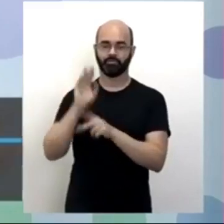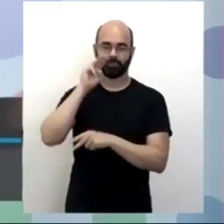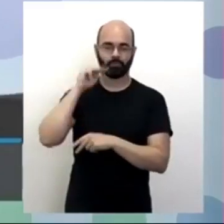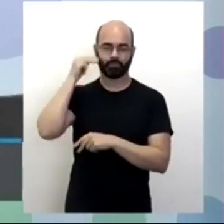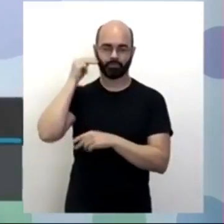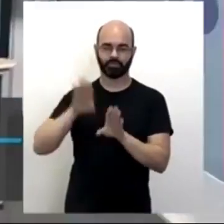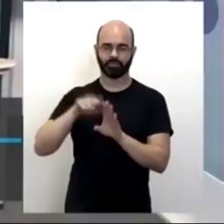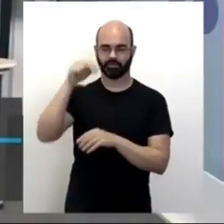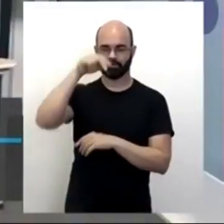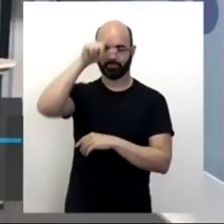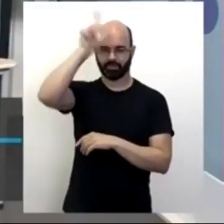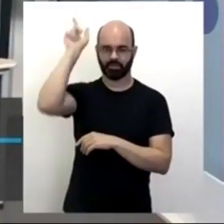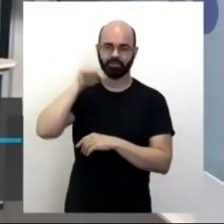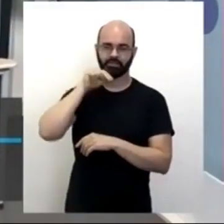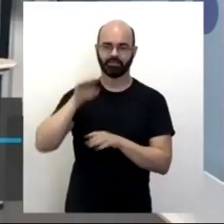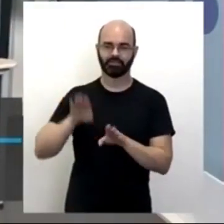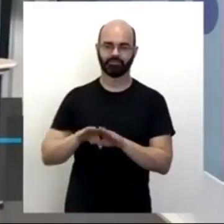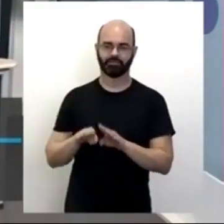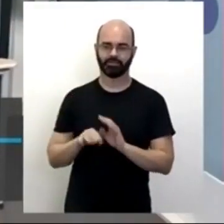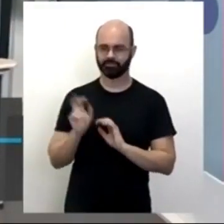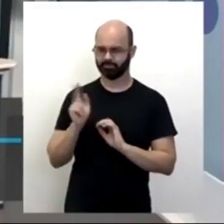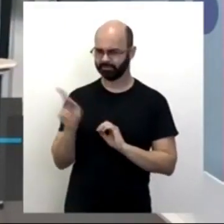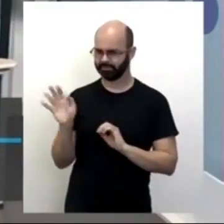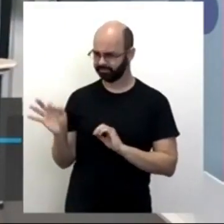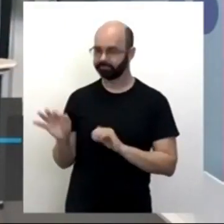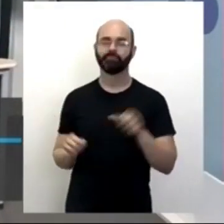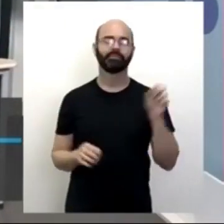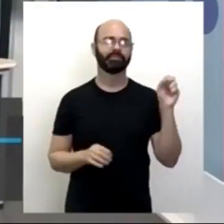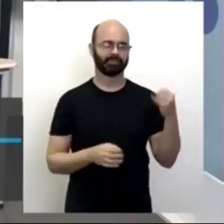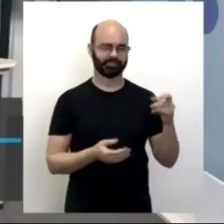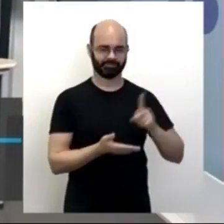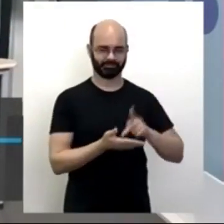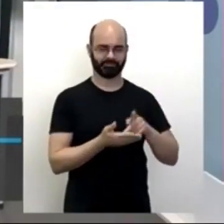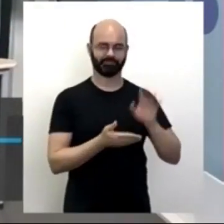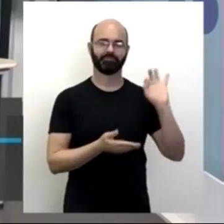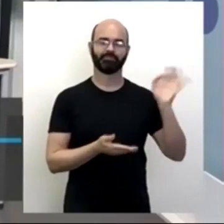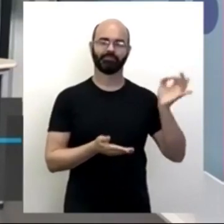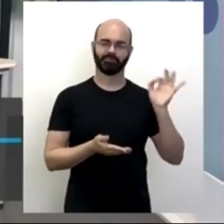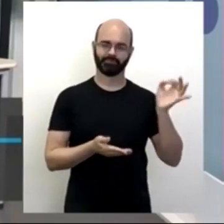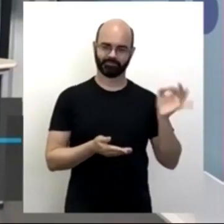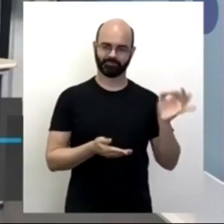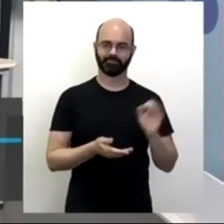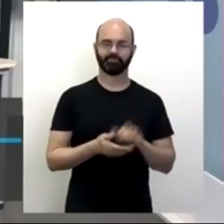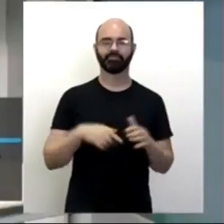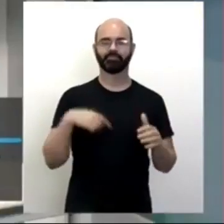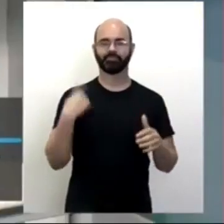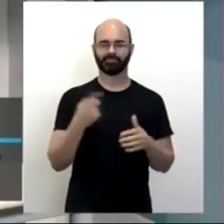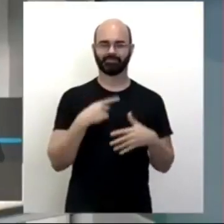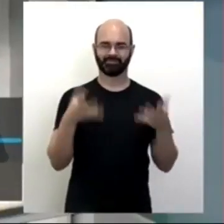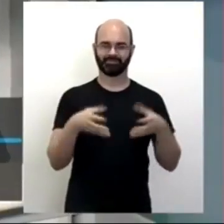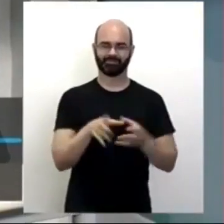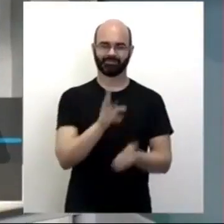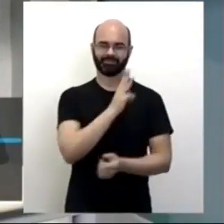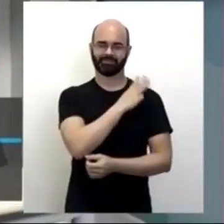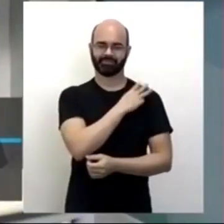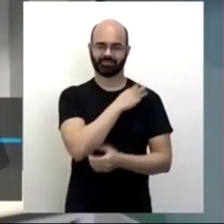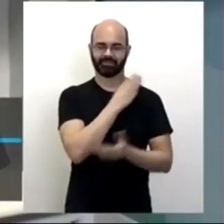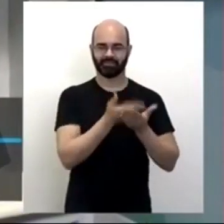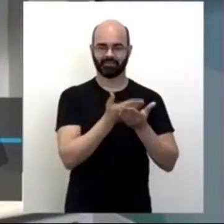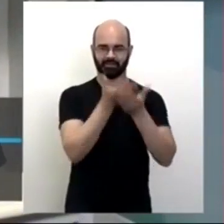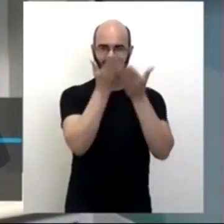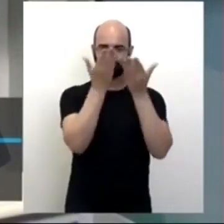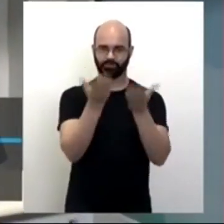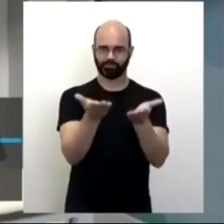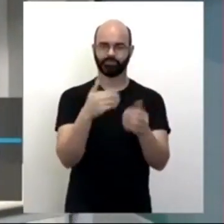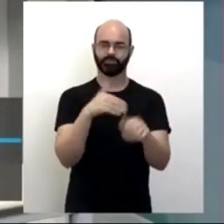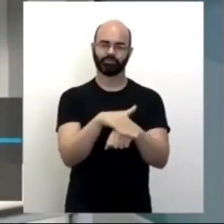Não é isso, professora? Exatamente, professor. Quando nós estamos falando, né, com a terceira série, com os estudantes da terceira série,